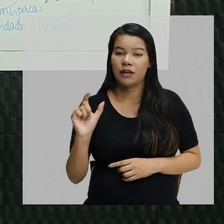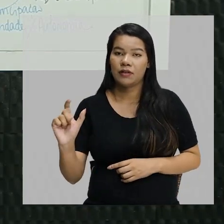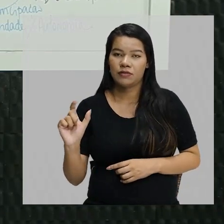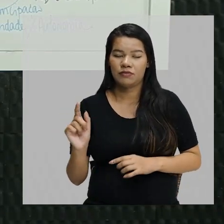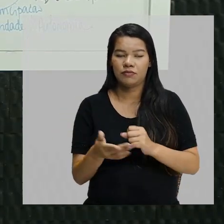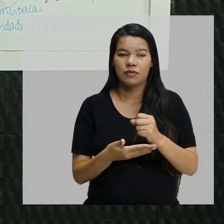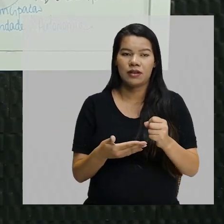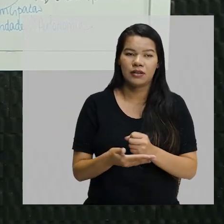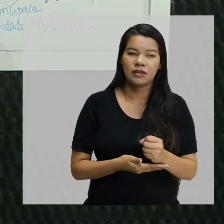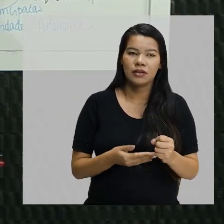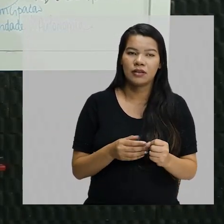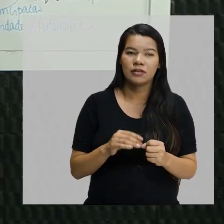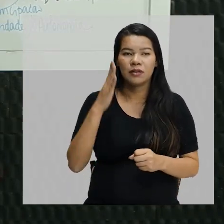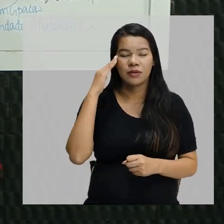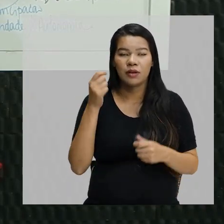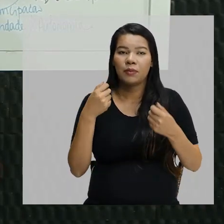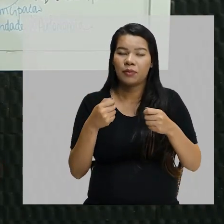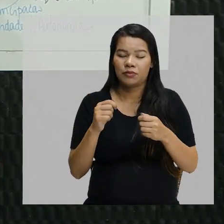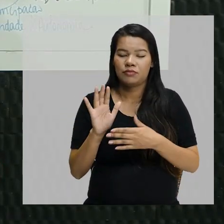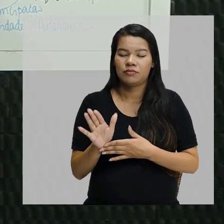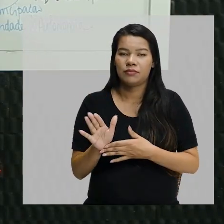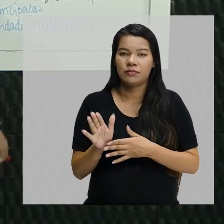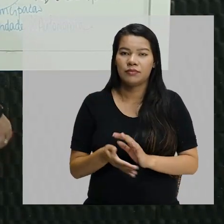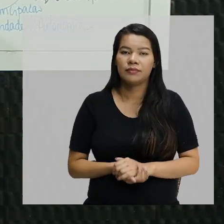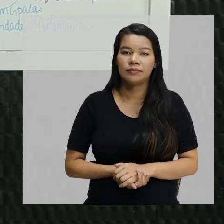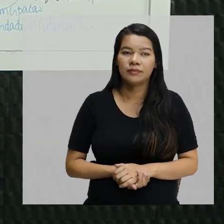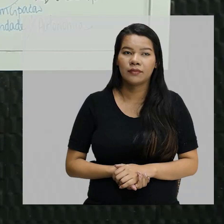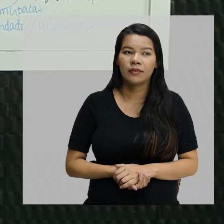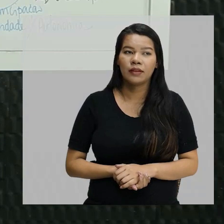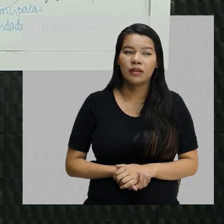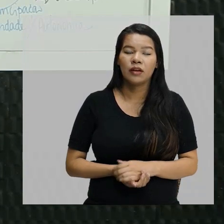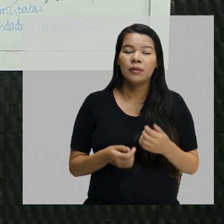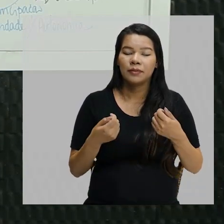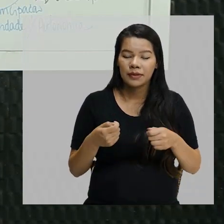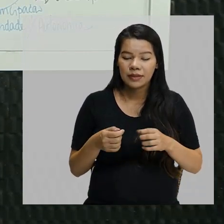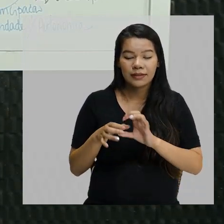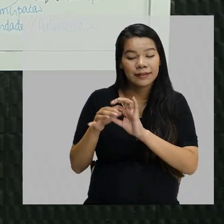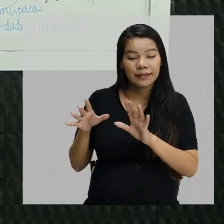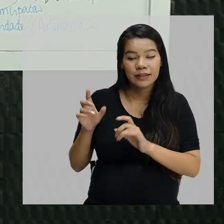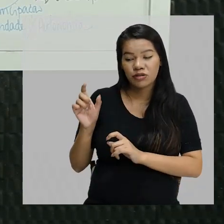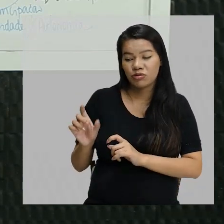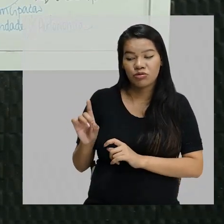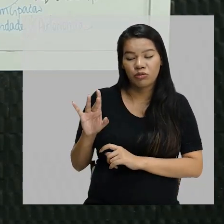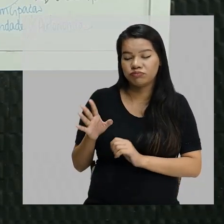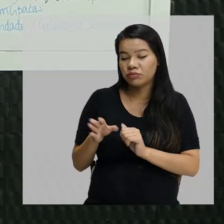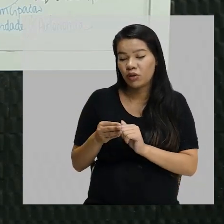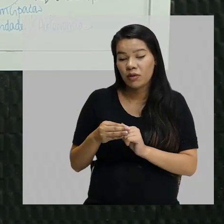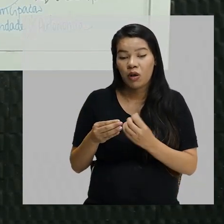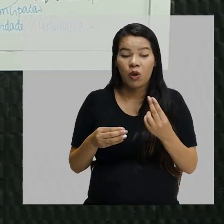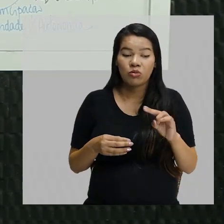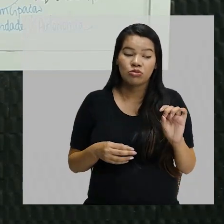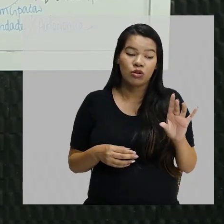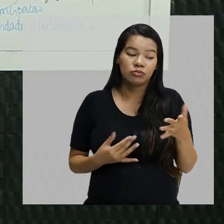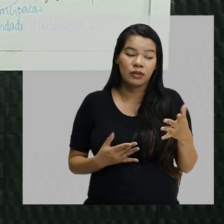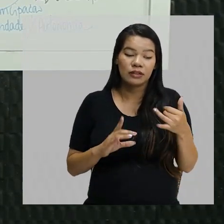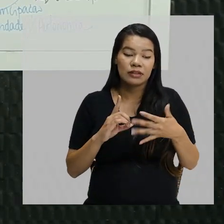tem de deixar de ser um mero conhecimento ela tem que deixar apenas uma de ser apenas uma descrição da natureza de